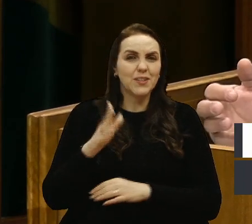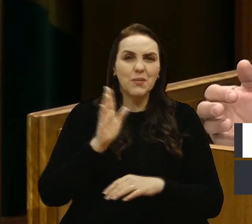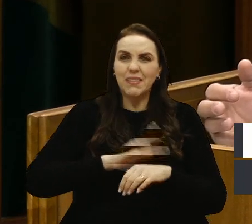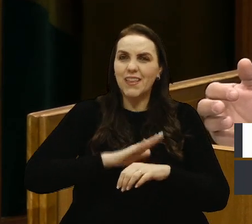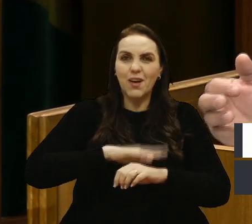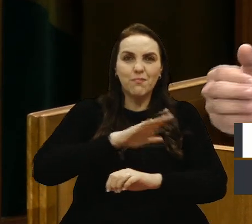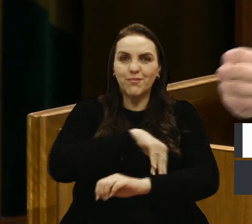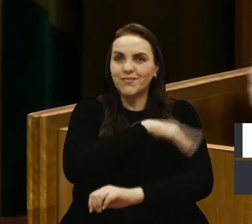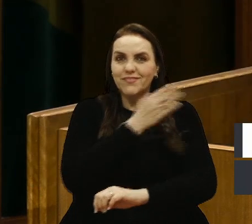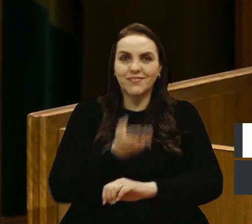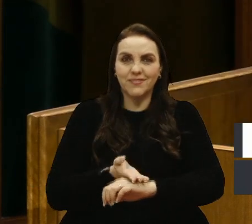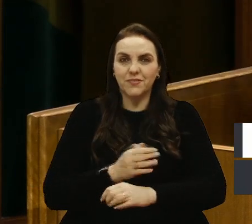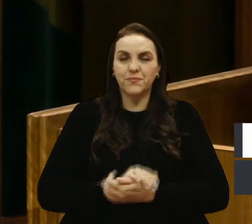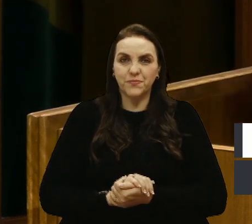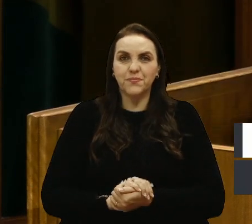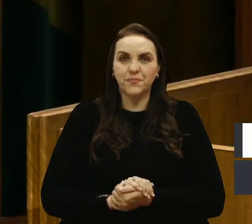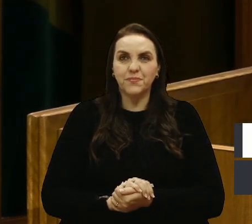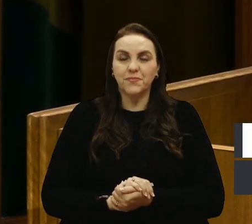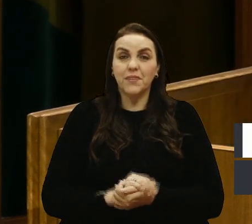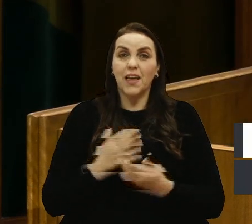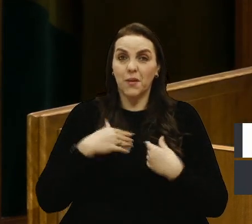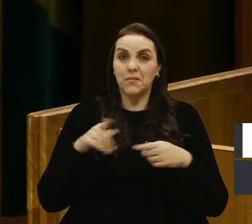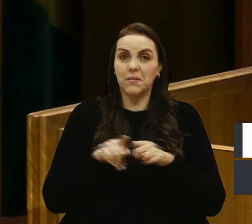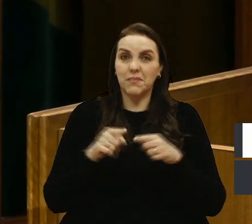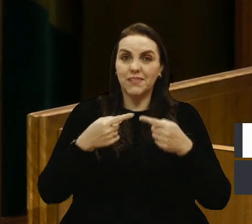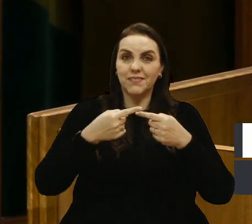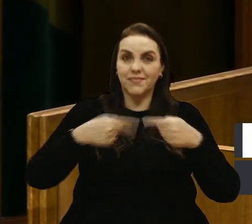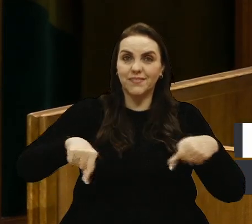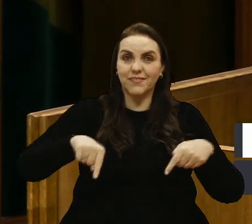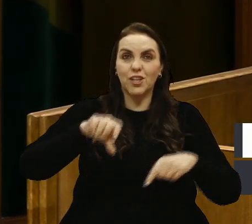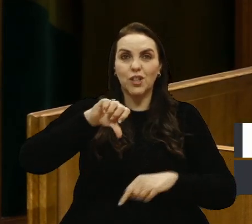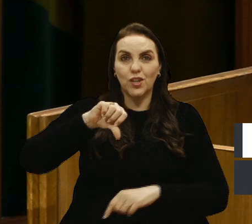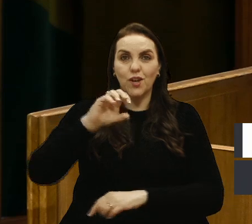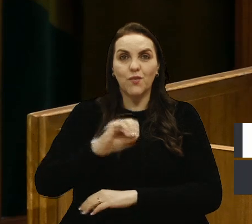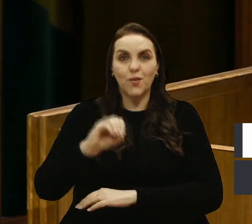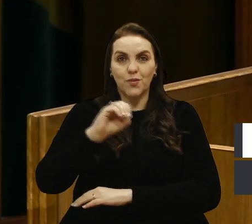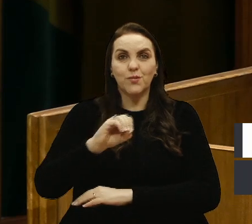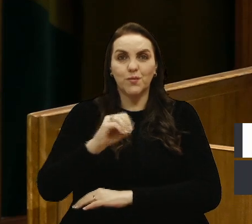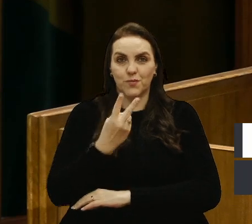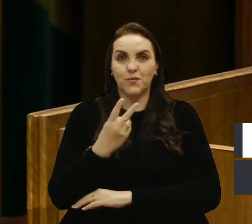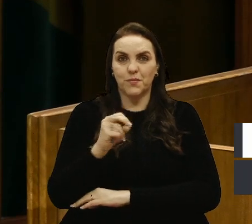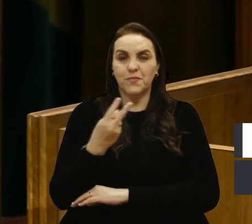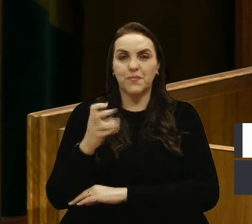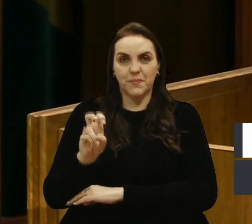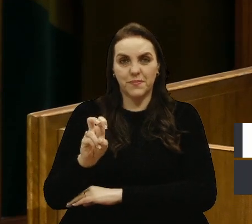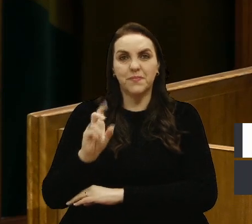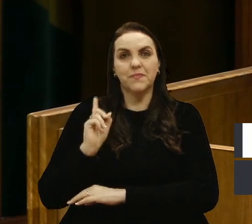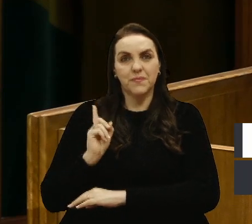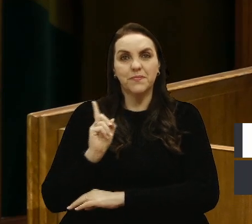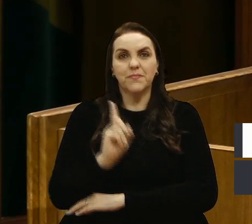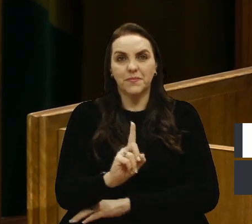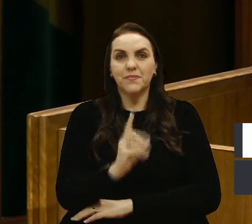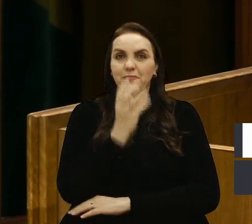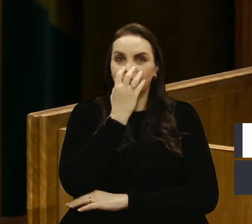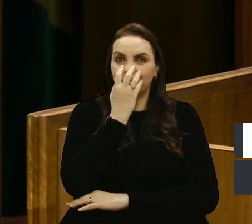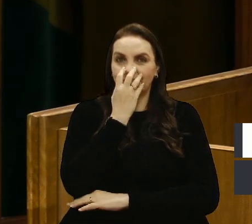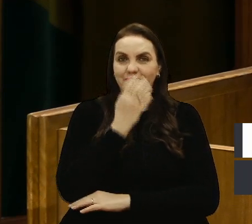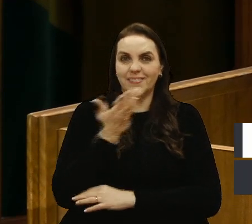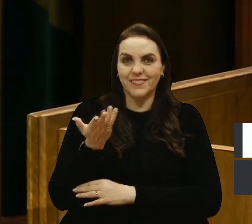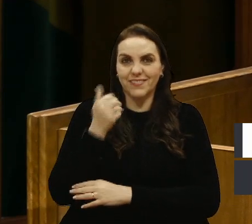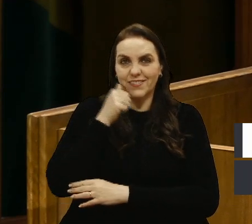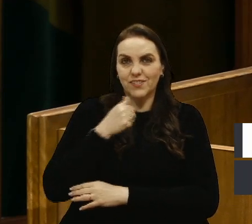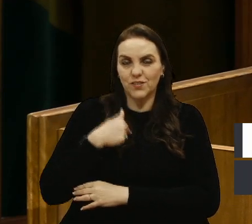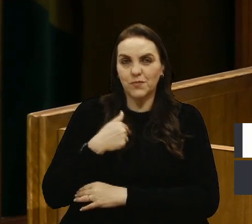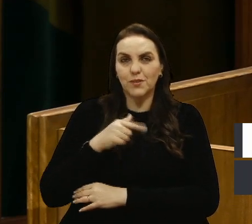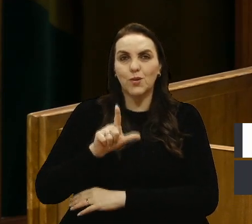Inclusive, eu já pude ir na inauguração no dia 9 de outubro de 2025. Lá eu fui também com a minha cachorrinha, a